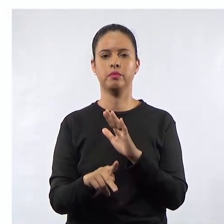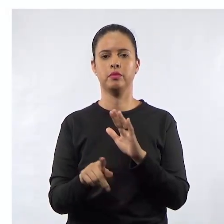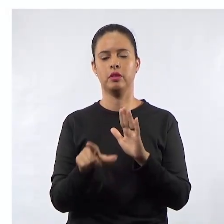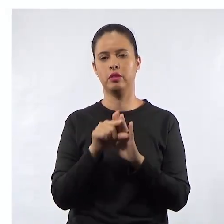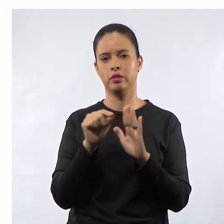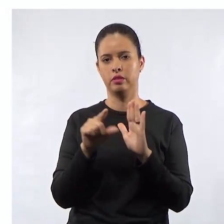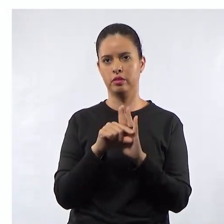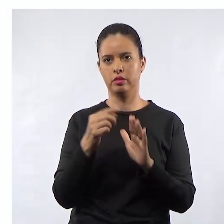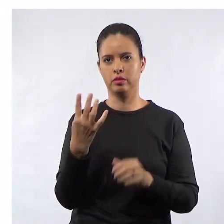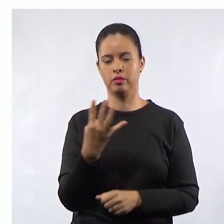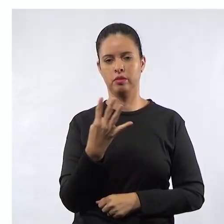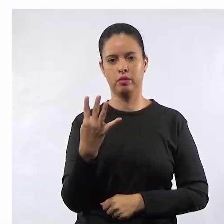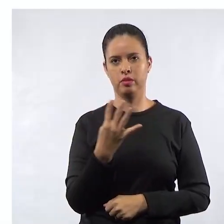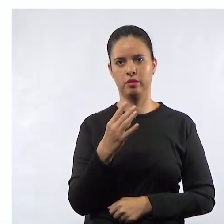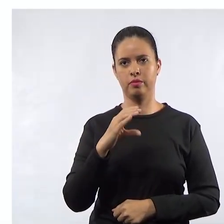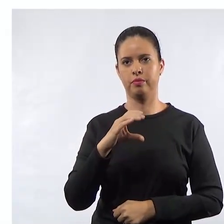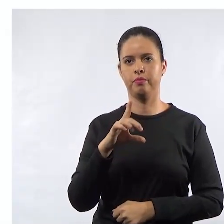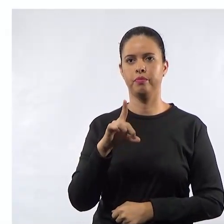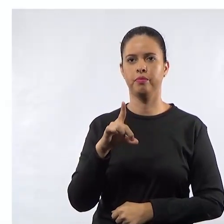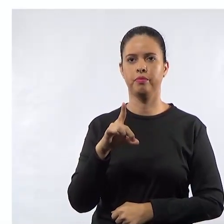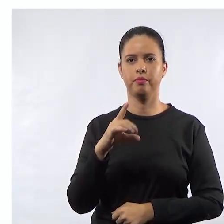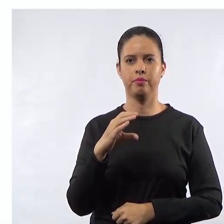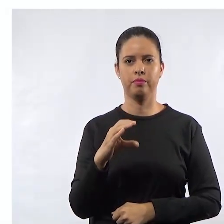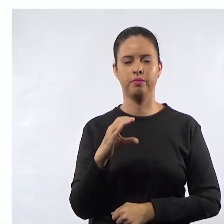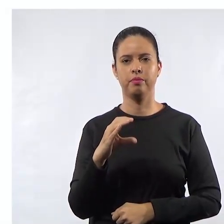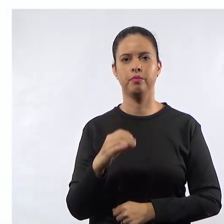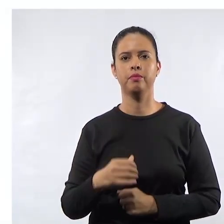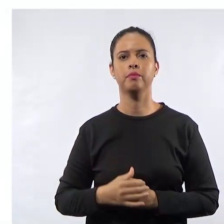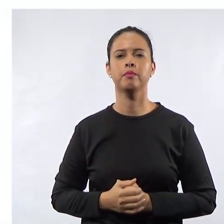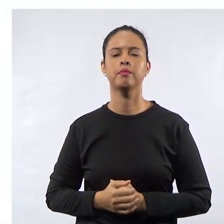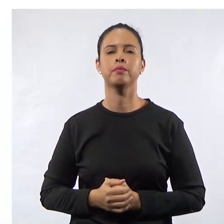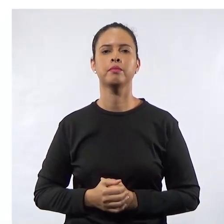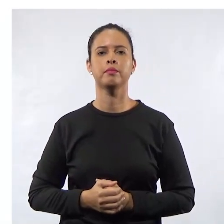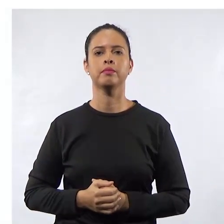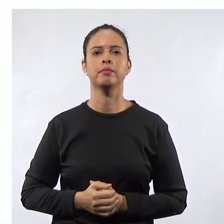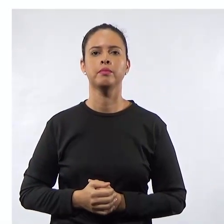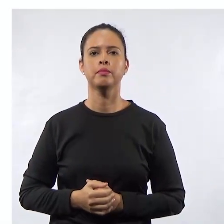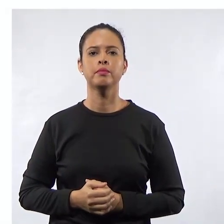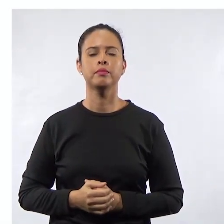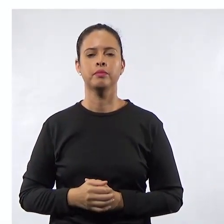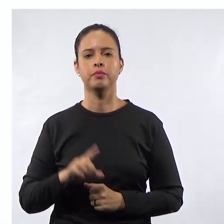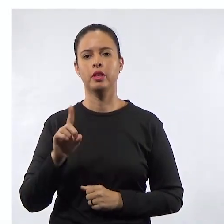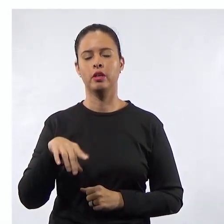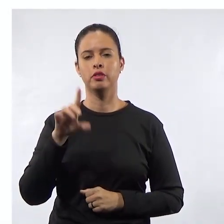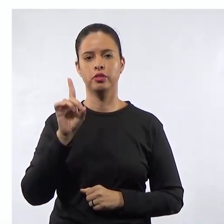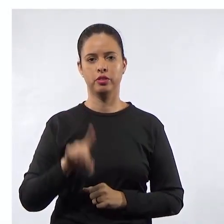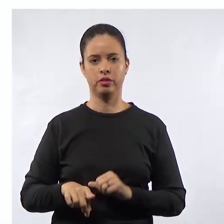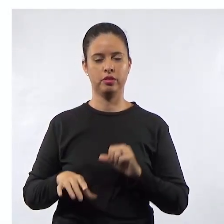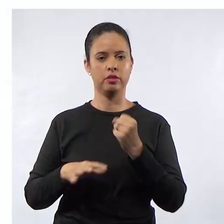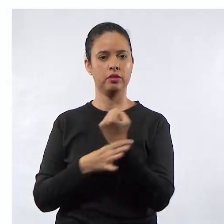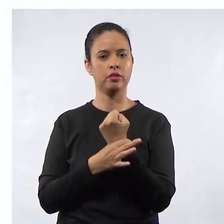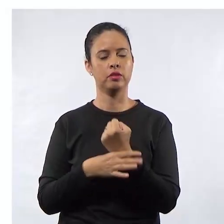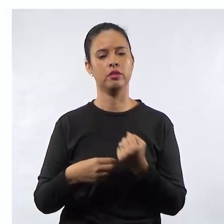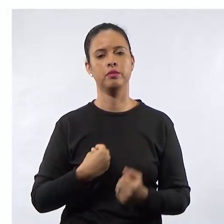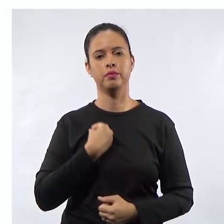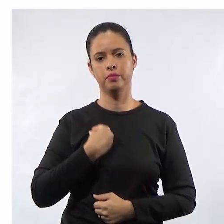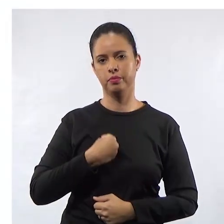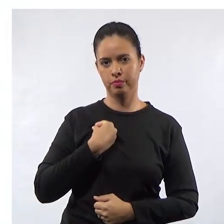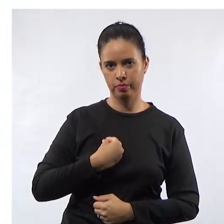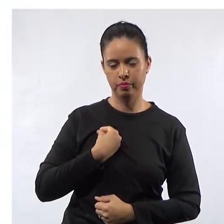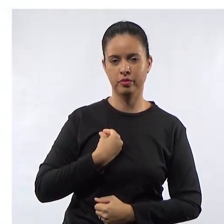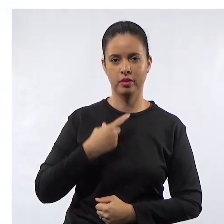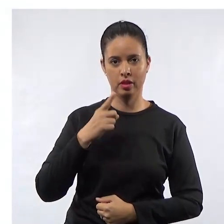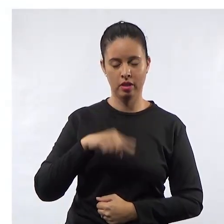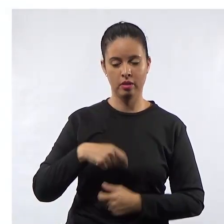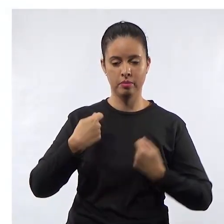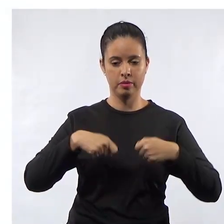segurança estabelecida pelo próprio artigo 4º do nosso CDC, tá certo? Olha só, o direito à segurança, à vida